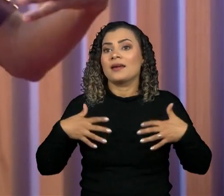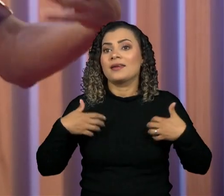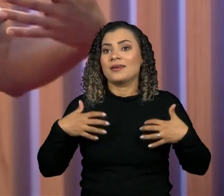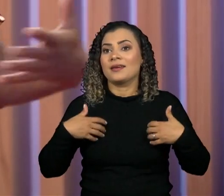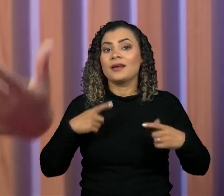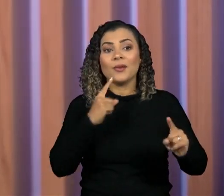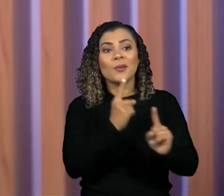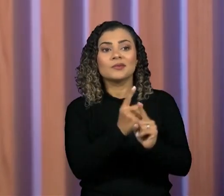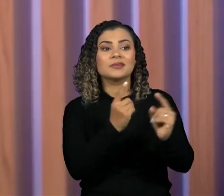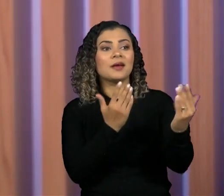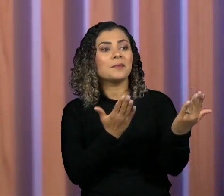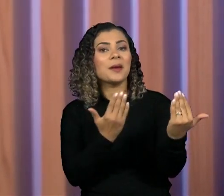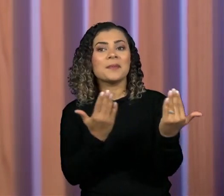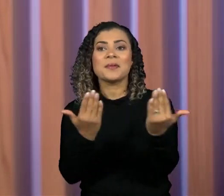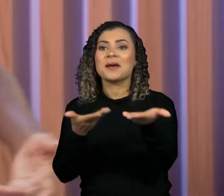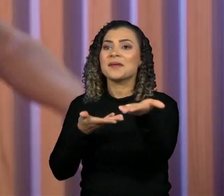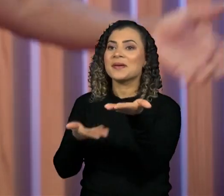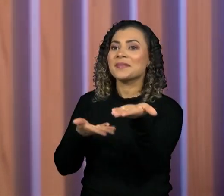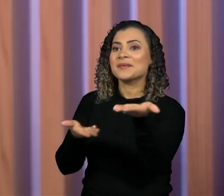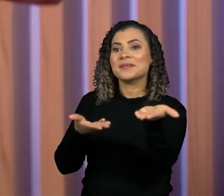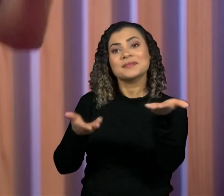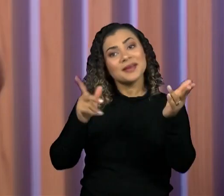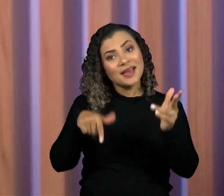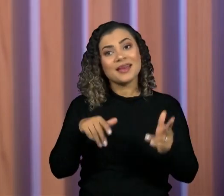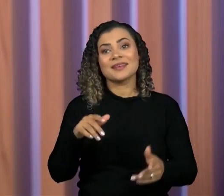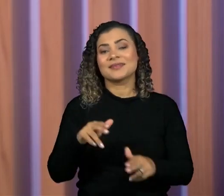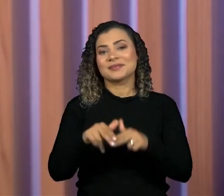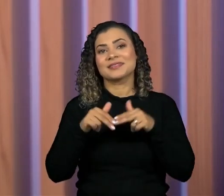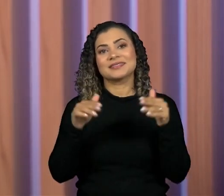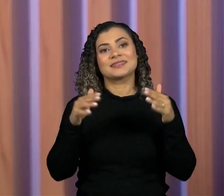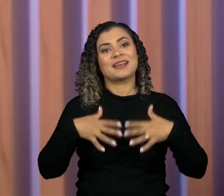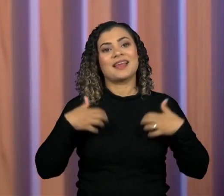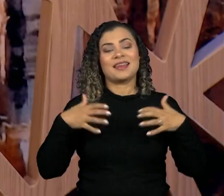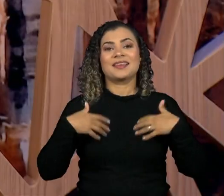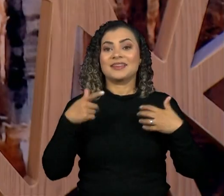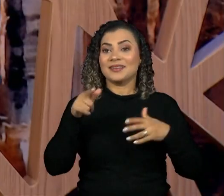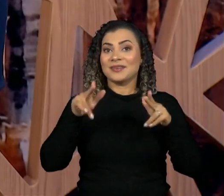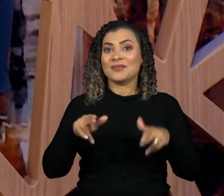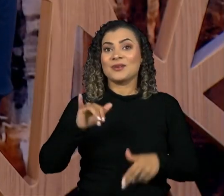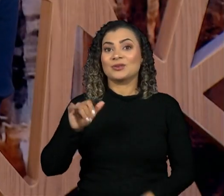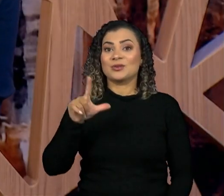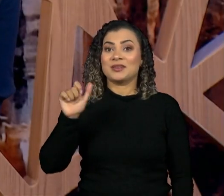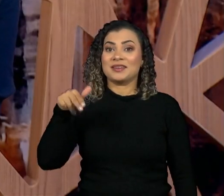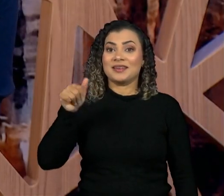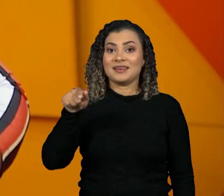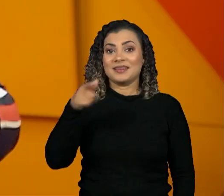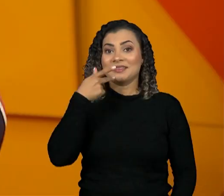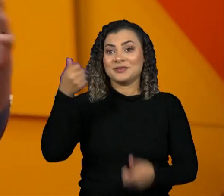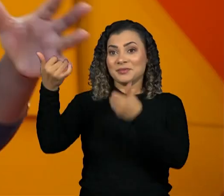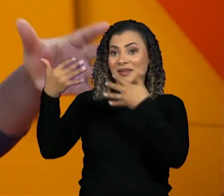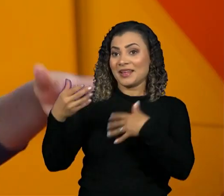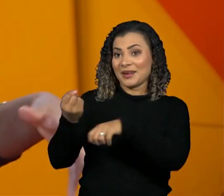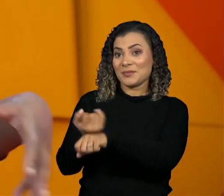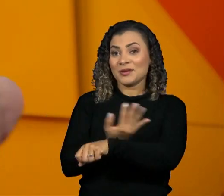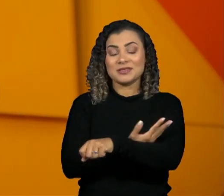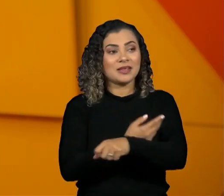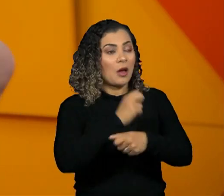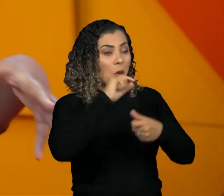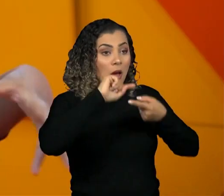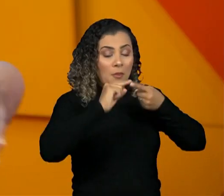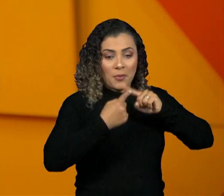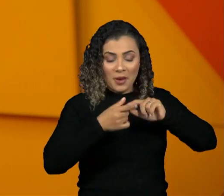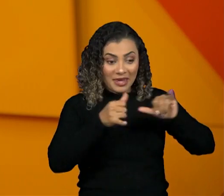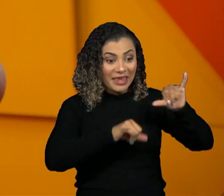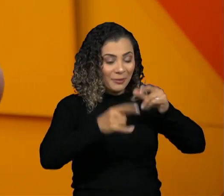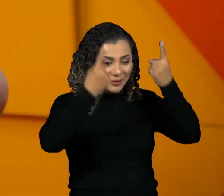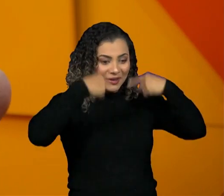essa sensação, né? E aí acontece todas as coisas que a Juliana está falando. Que a Juliana está falando, todas essas emoções, essas substâncias que vão